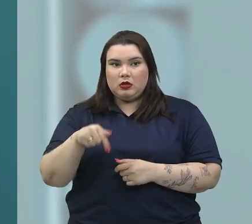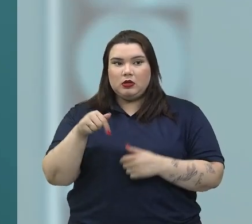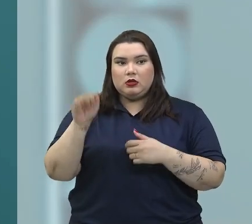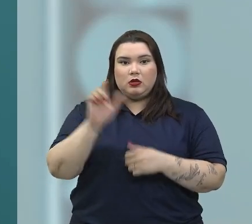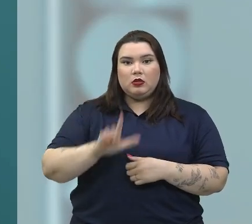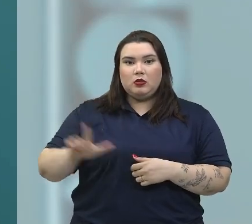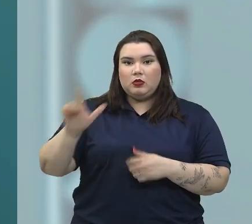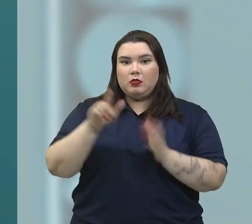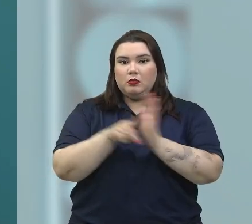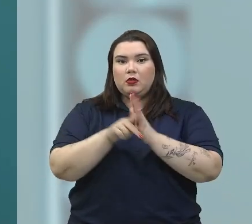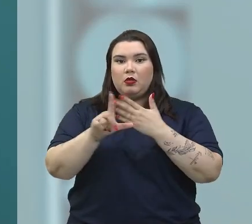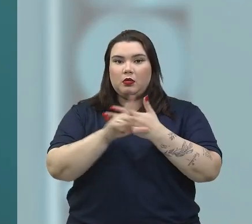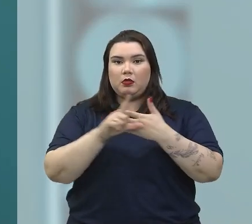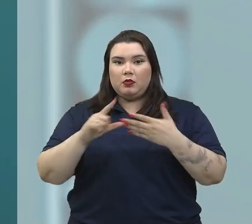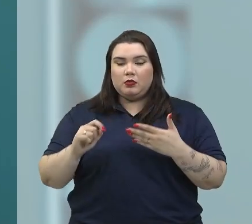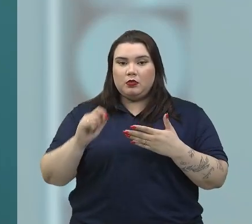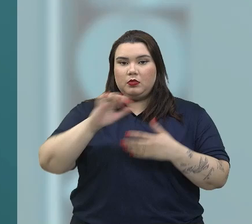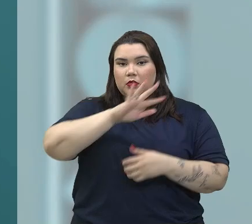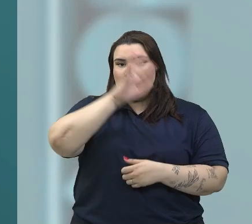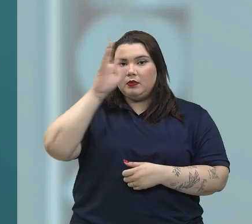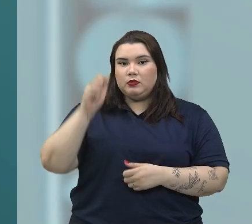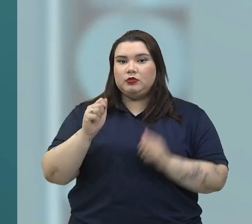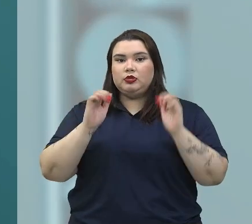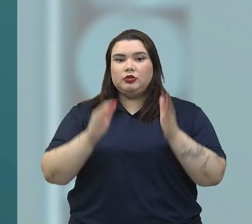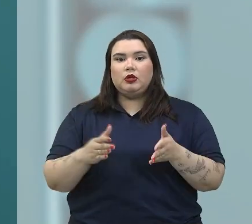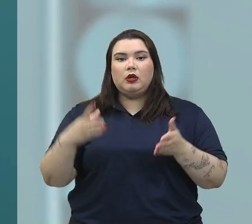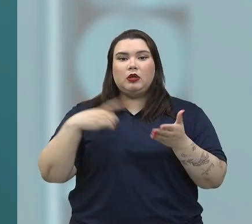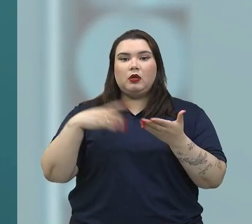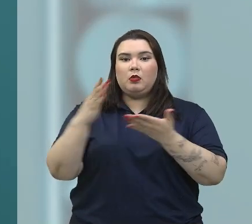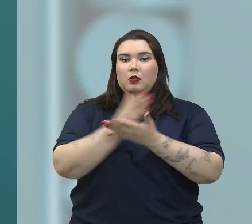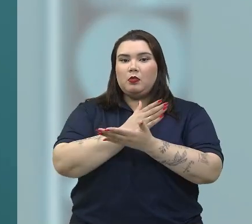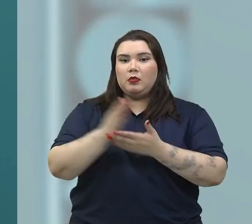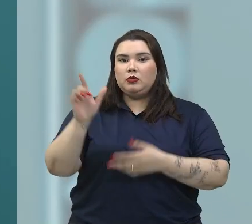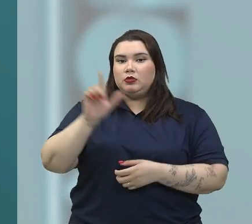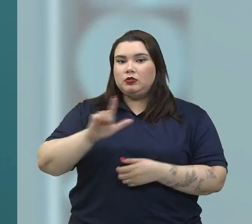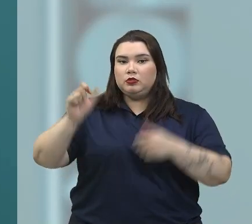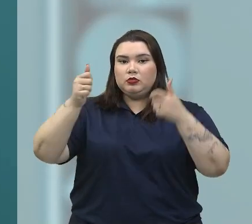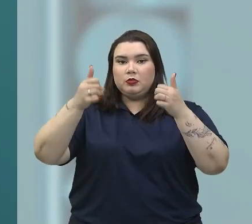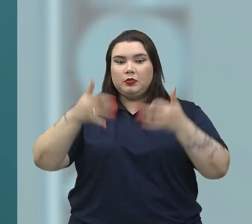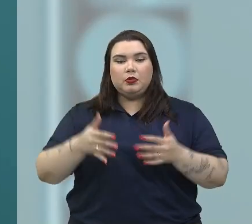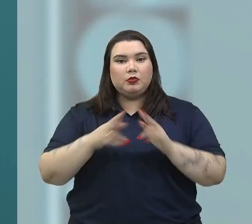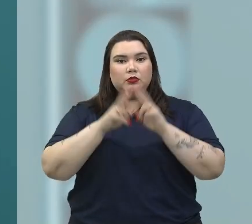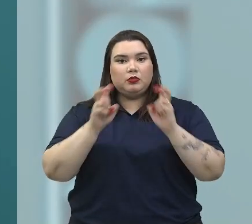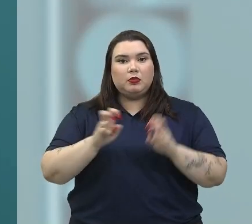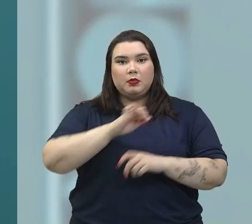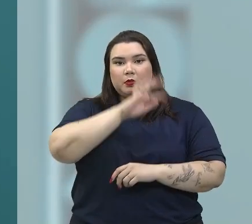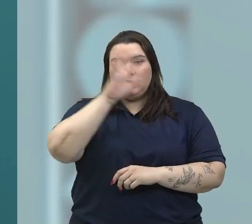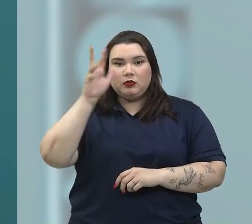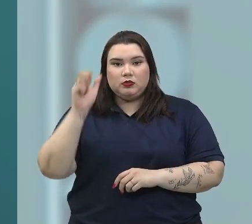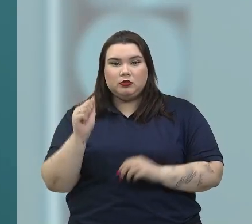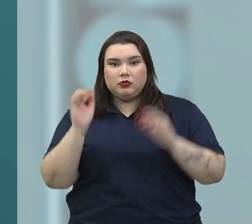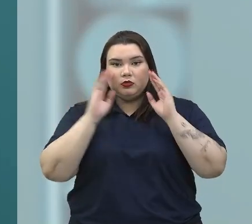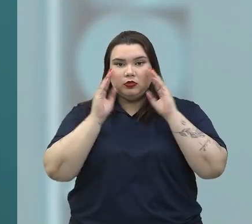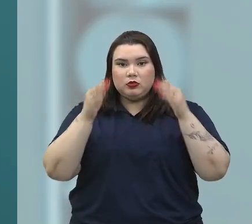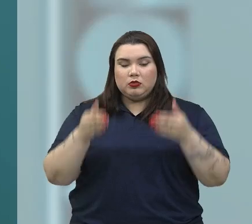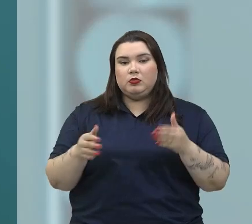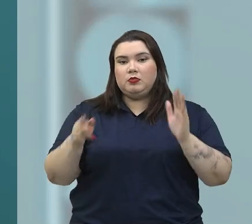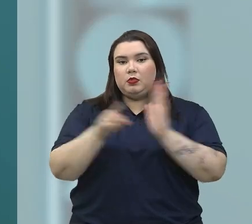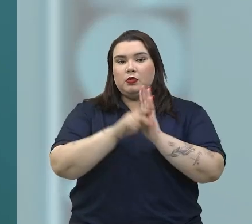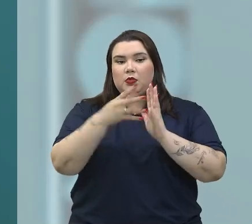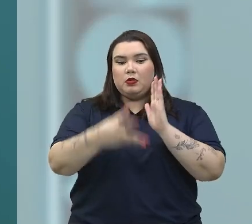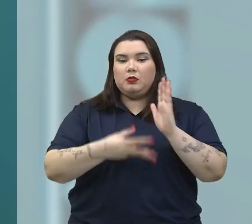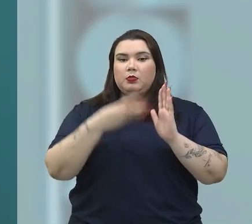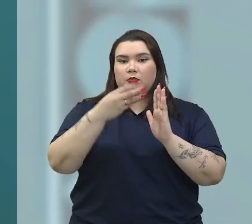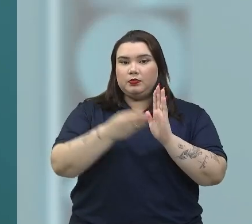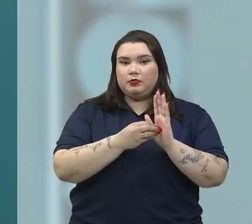autores amazonenses, nós já tínhamos algumas literaturas que falavam do Amazonas, especificamente da Amazônia como um todo,